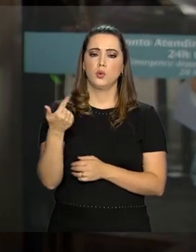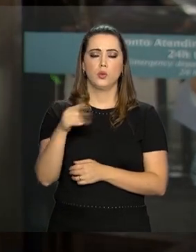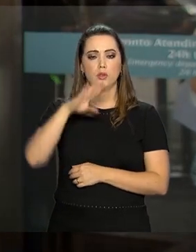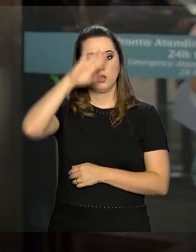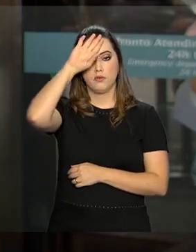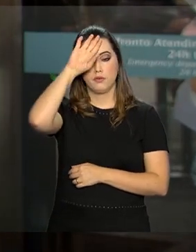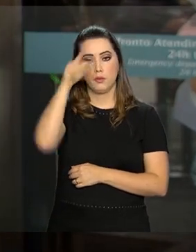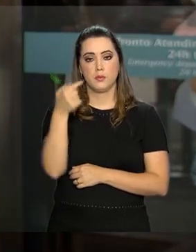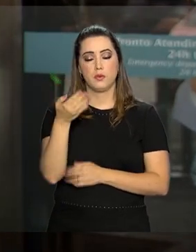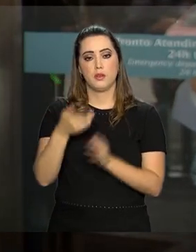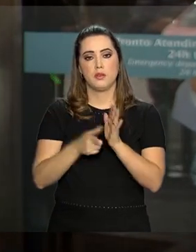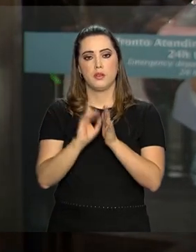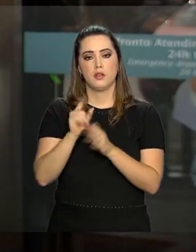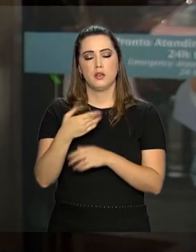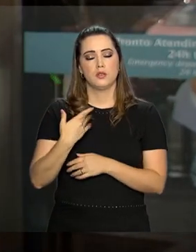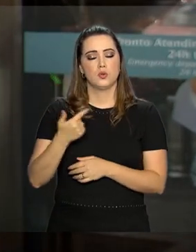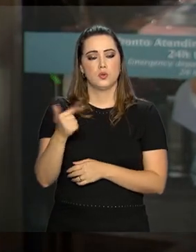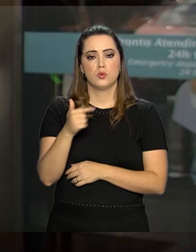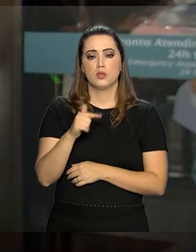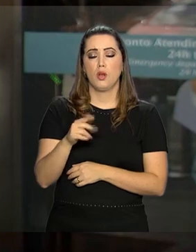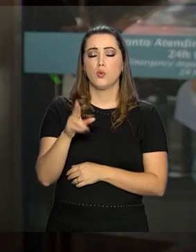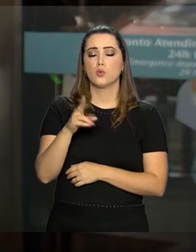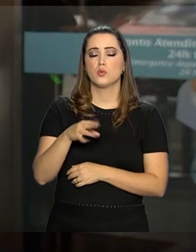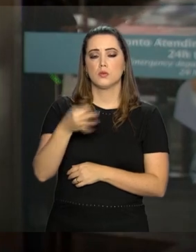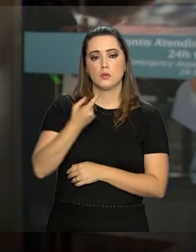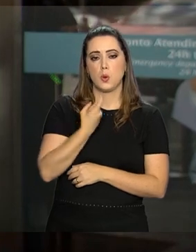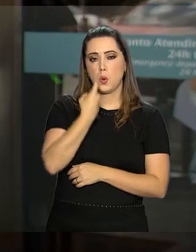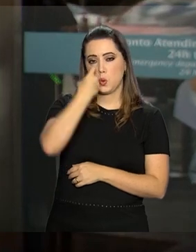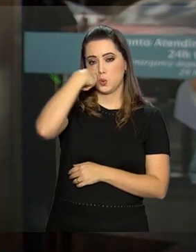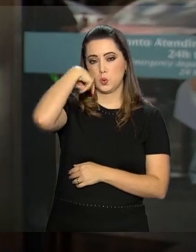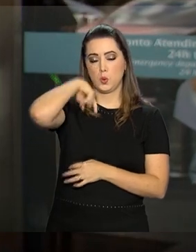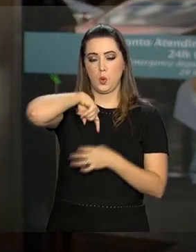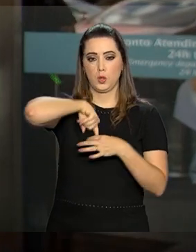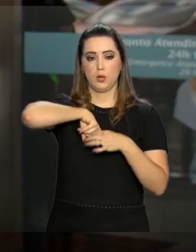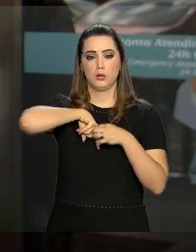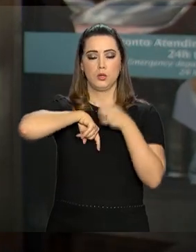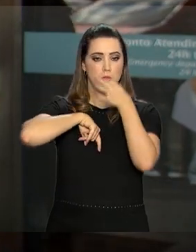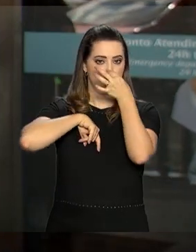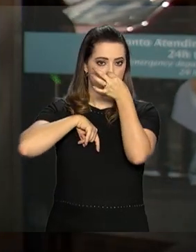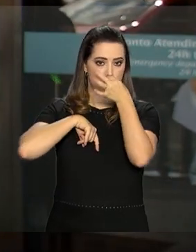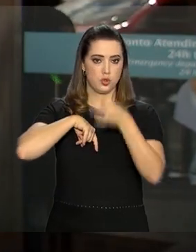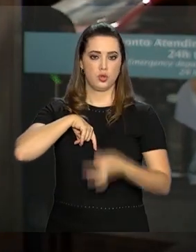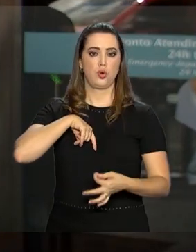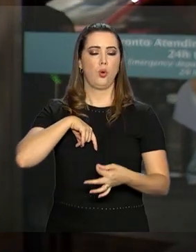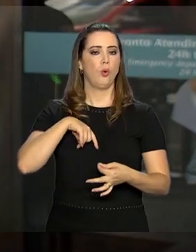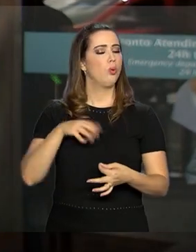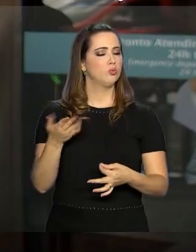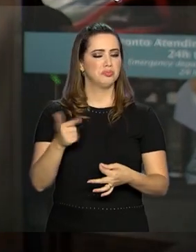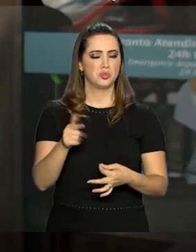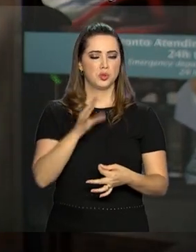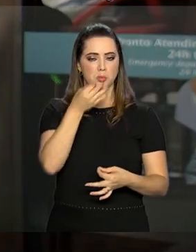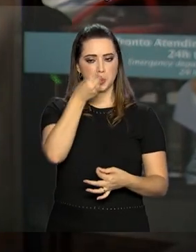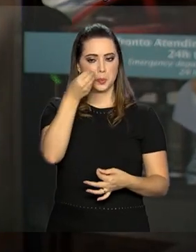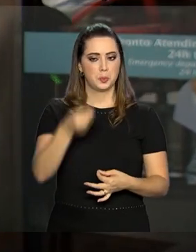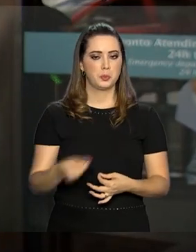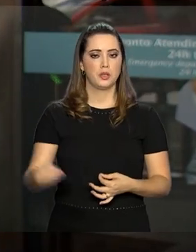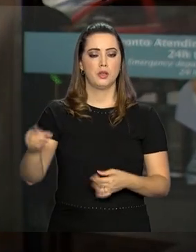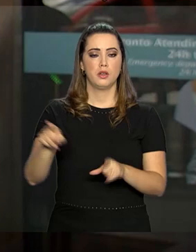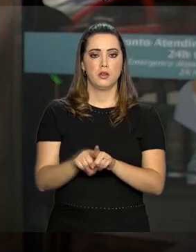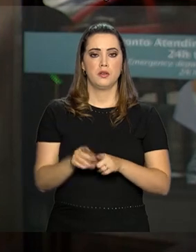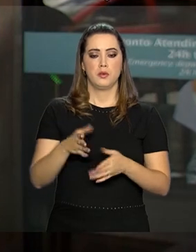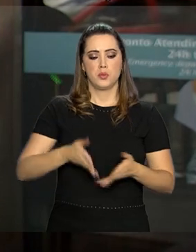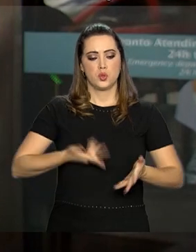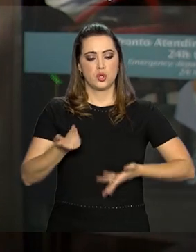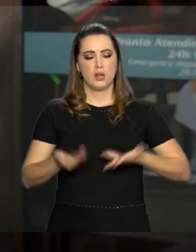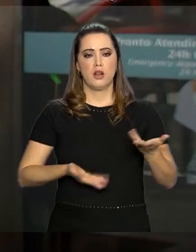agora há pouco retirou a sonda nasogástrica que havia sido colocada para retirada de líquidos do estômago e também